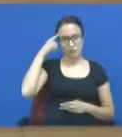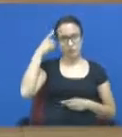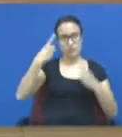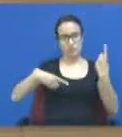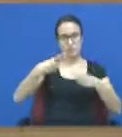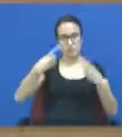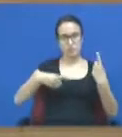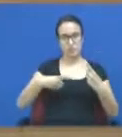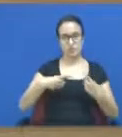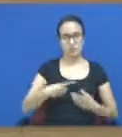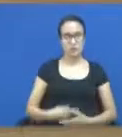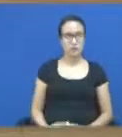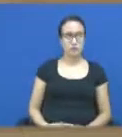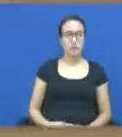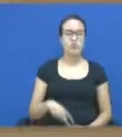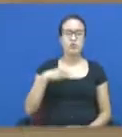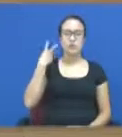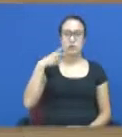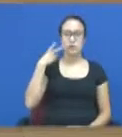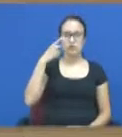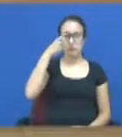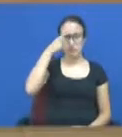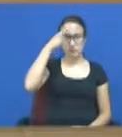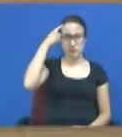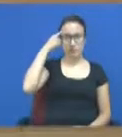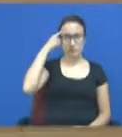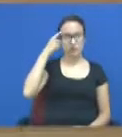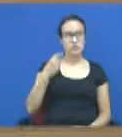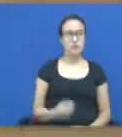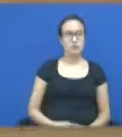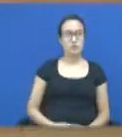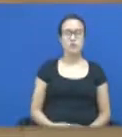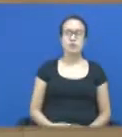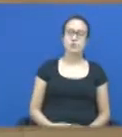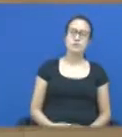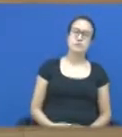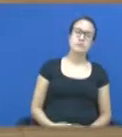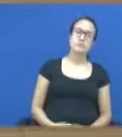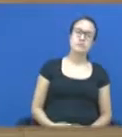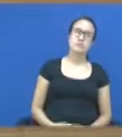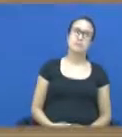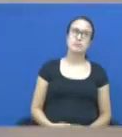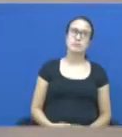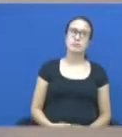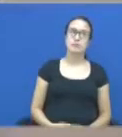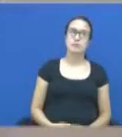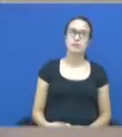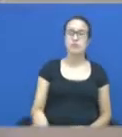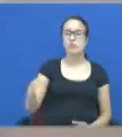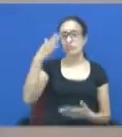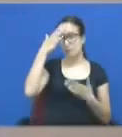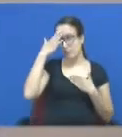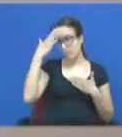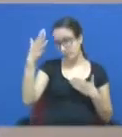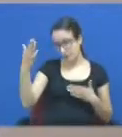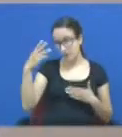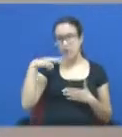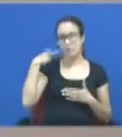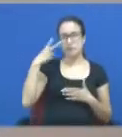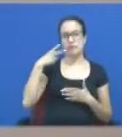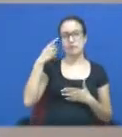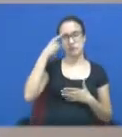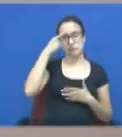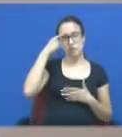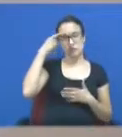discussão. Com a palavra o vereador Wilson. Senhor presidente, apenas agradecer ao vereador Júlio, ele que foi o